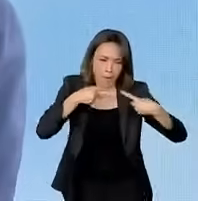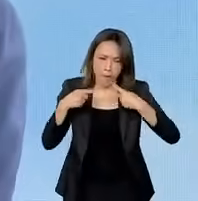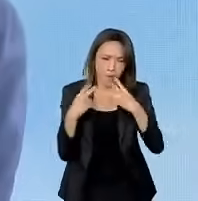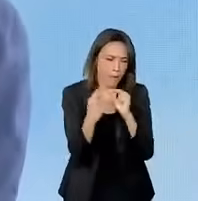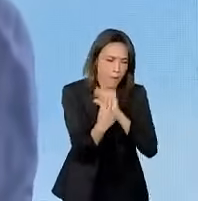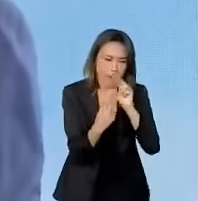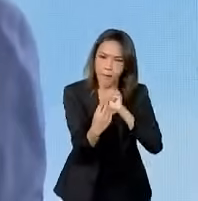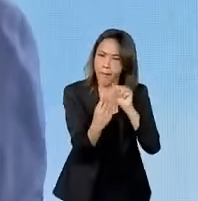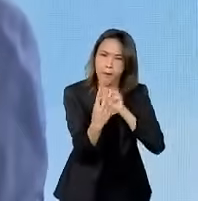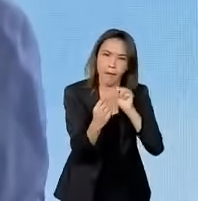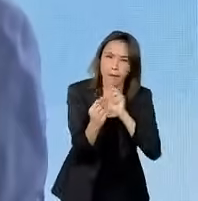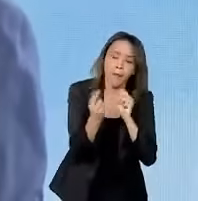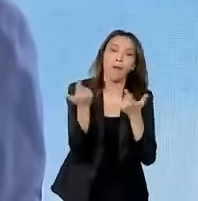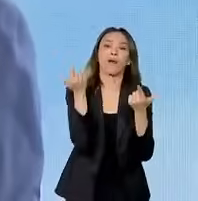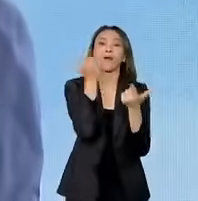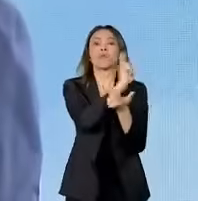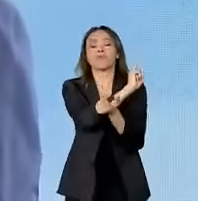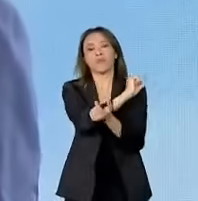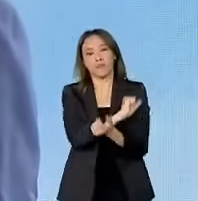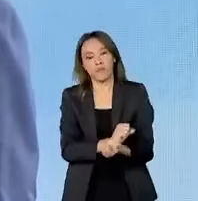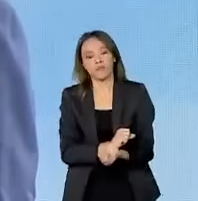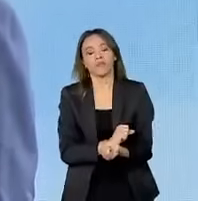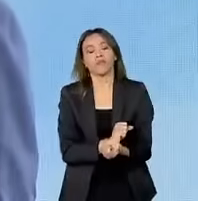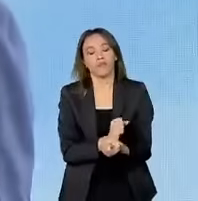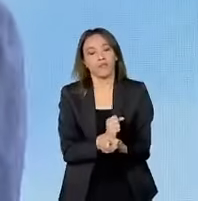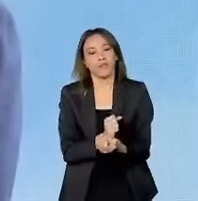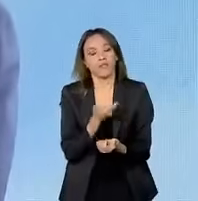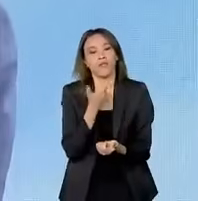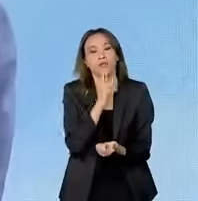atender. E foi atendida